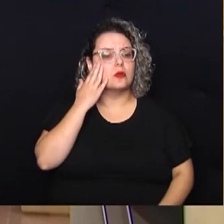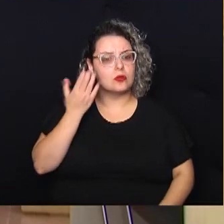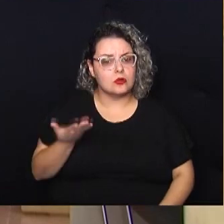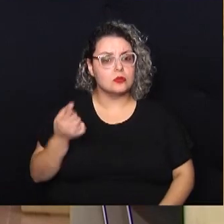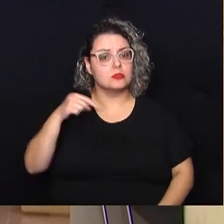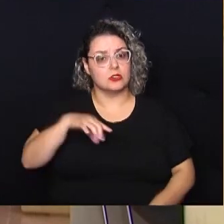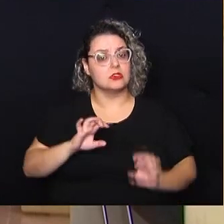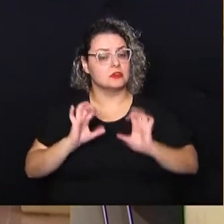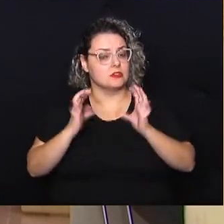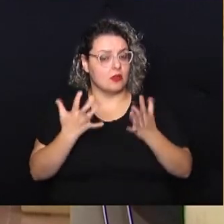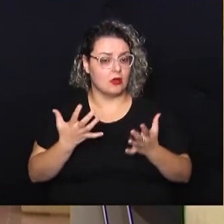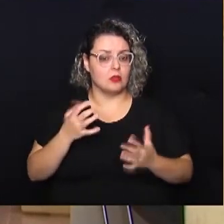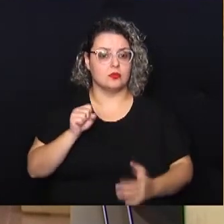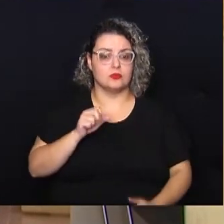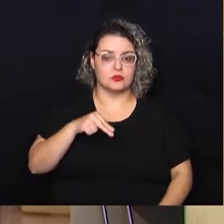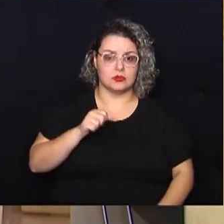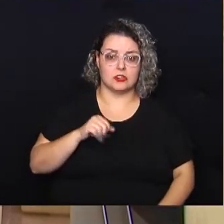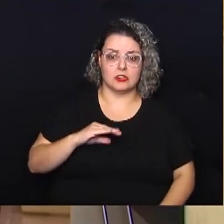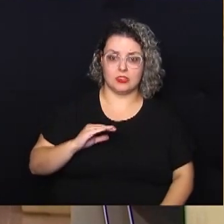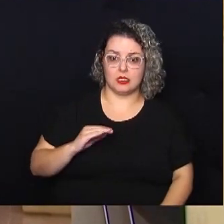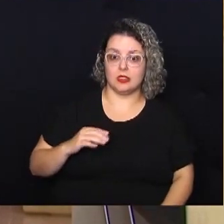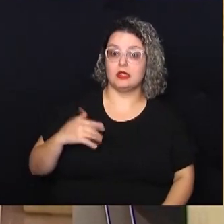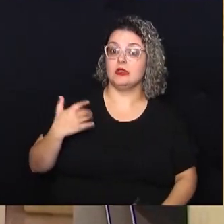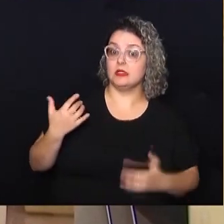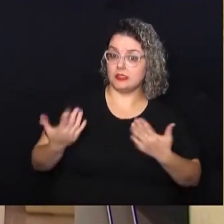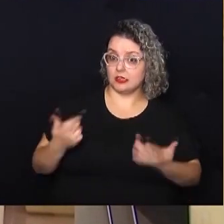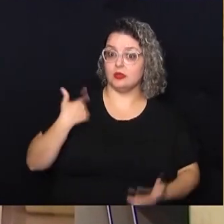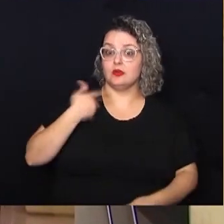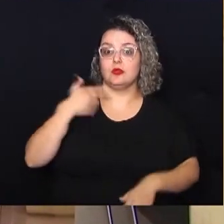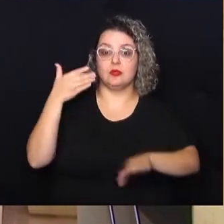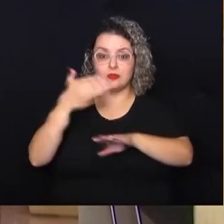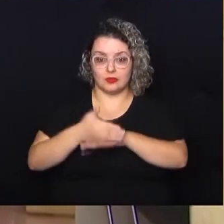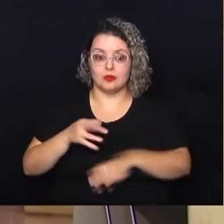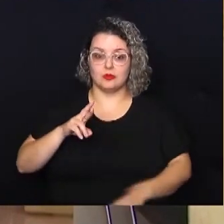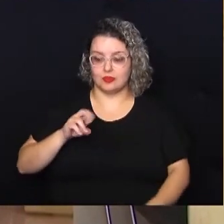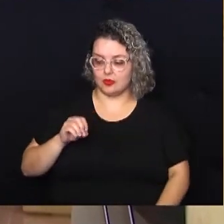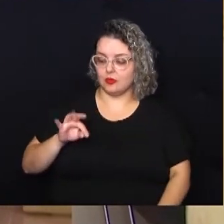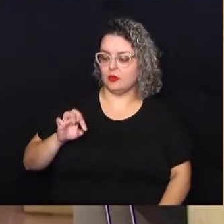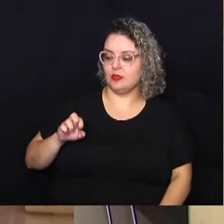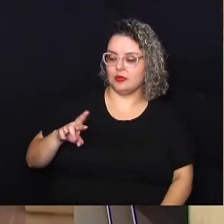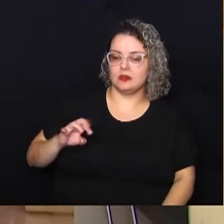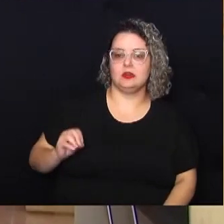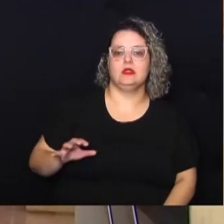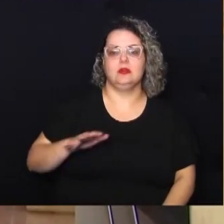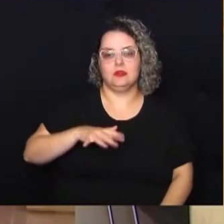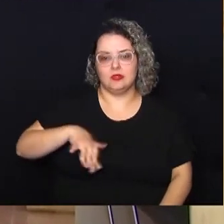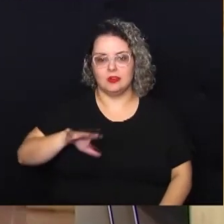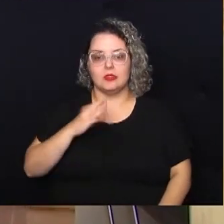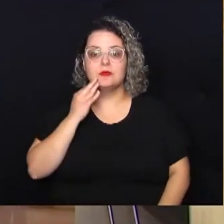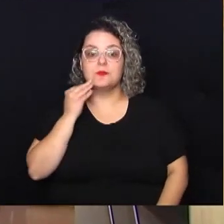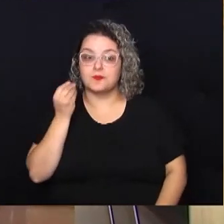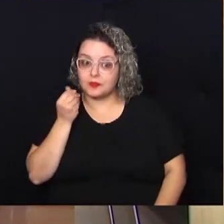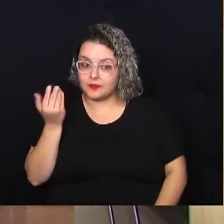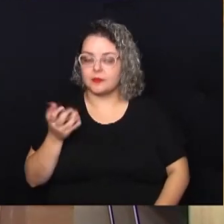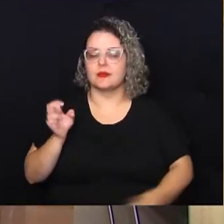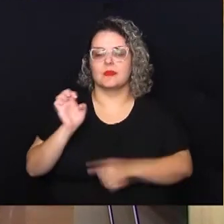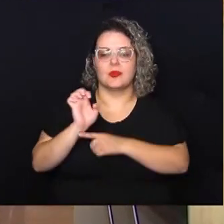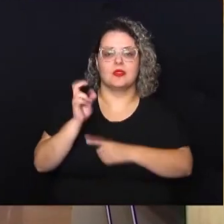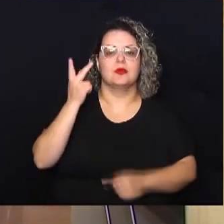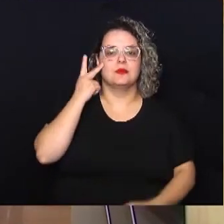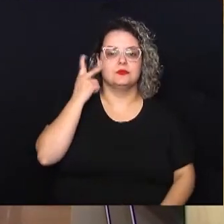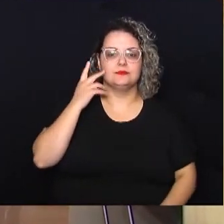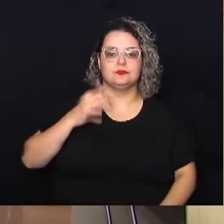desse evento aqui no Senac? Então, a gente participa também do roteiro, né, da Rota Gastronômica Sabor de São Paulo. A gente está pelo Circuito das